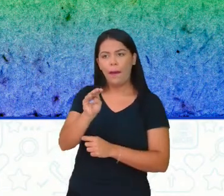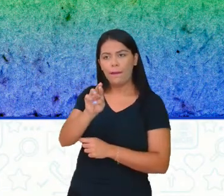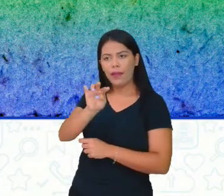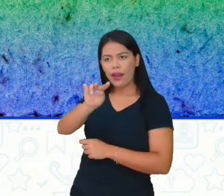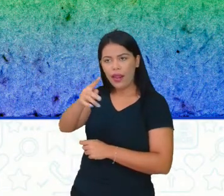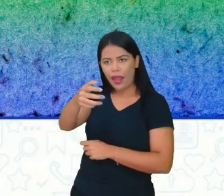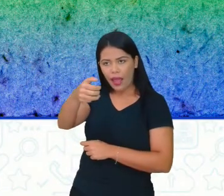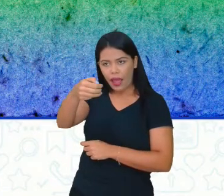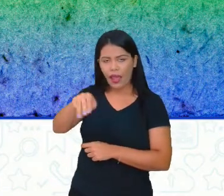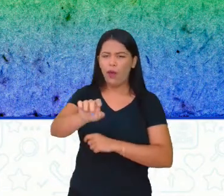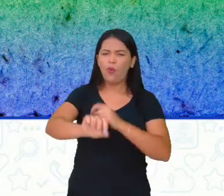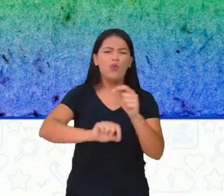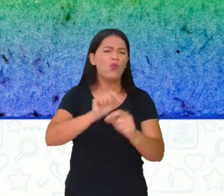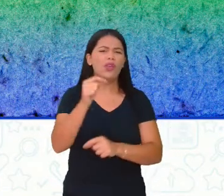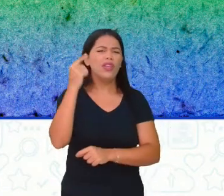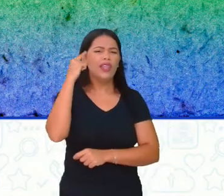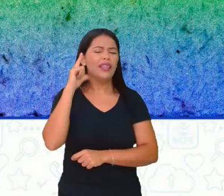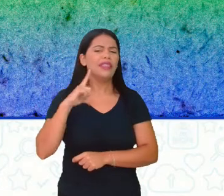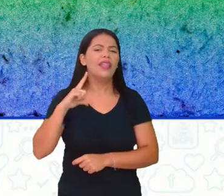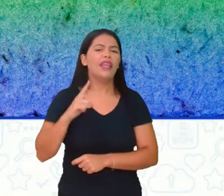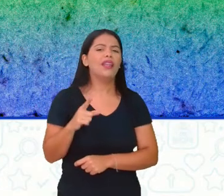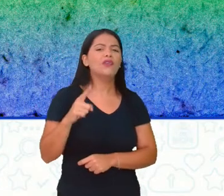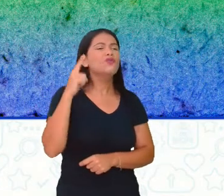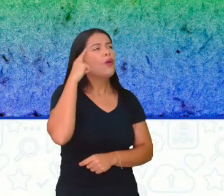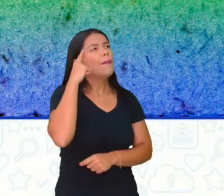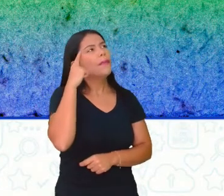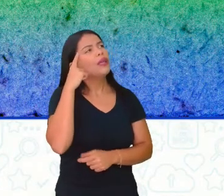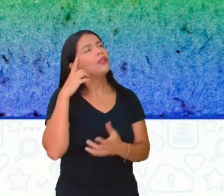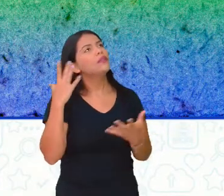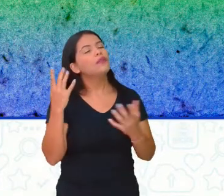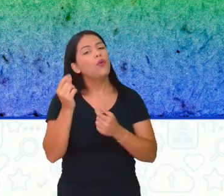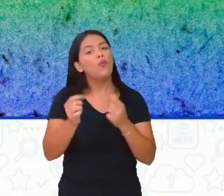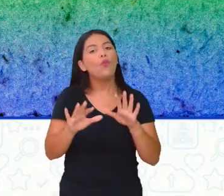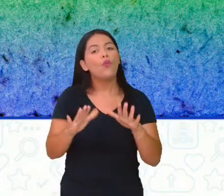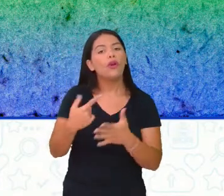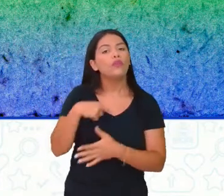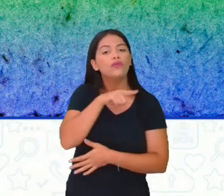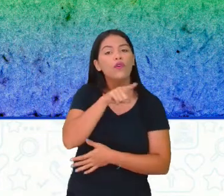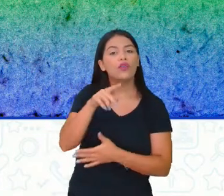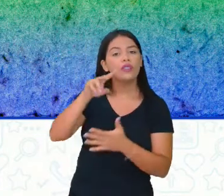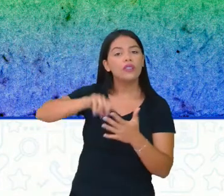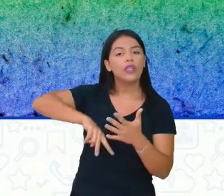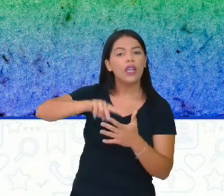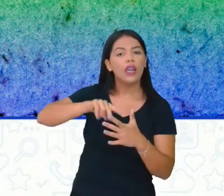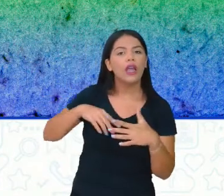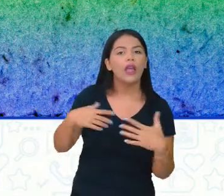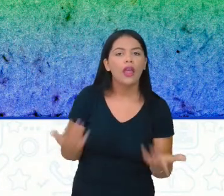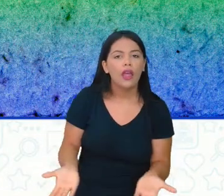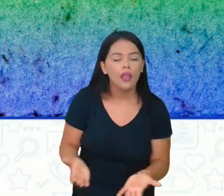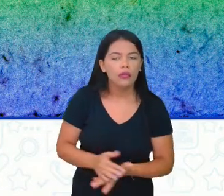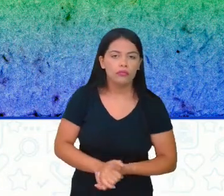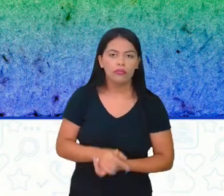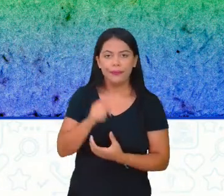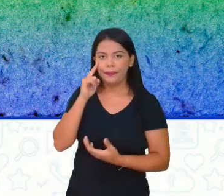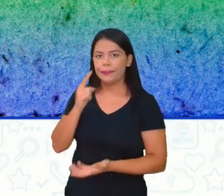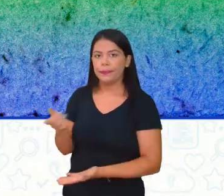que é que vem à sua mente aí de imediato? Nenhuma vida vale mais do que a outra. Será que